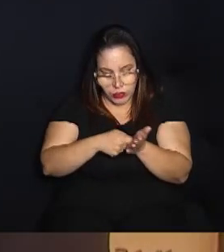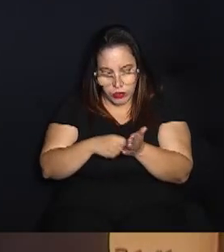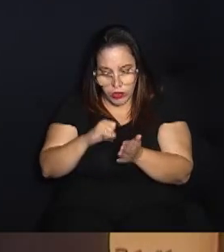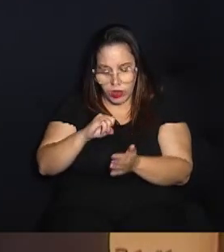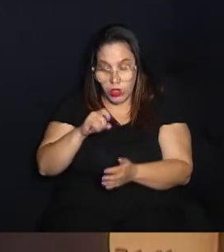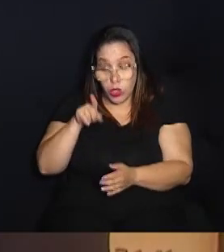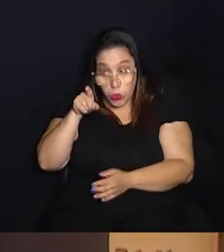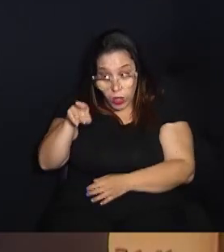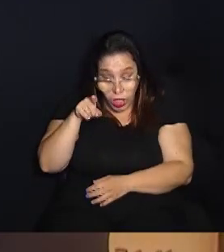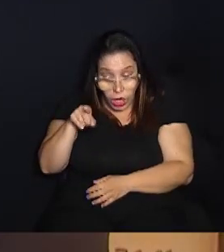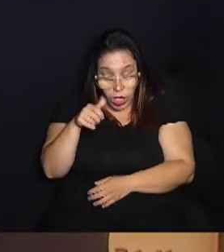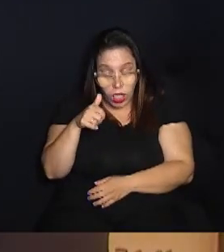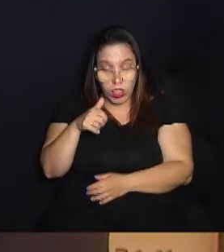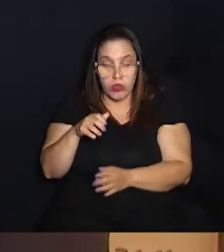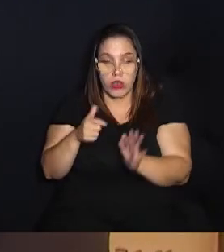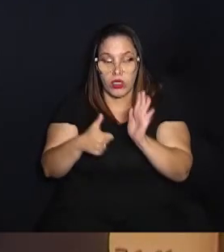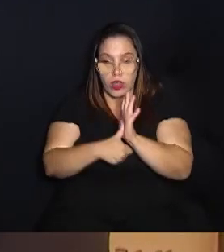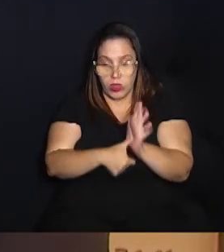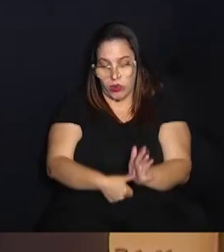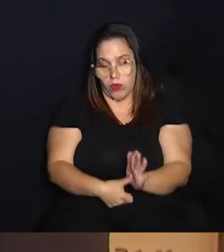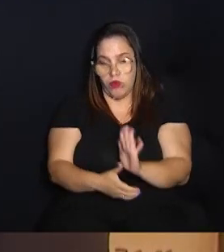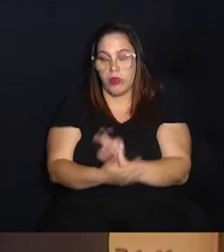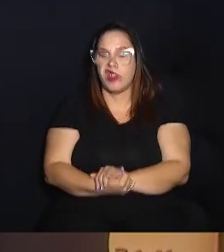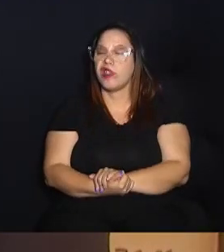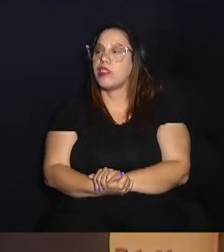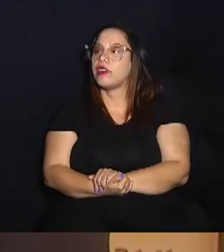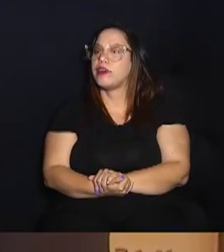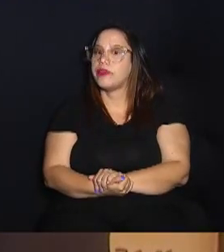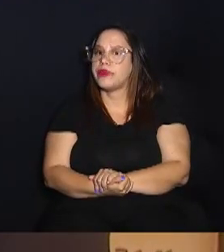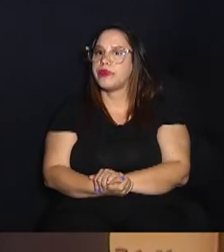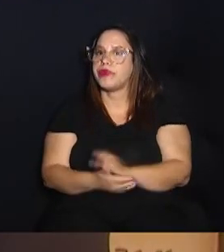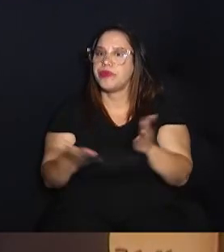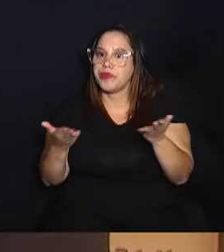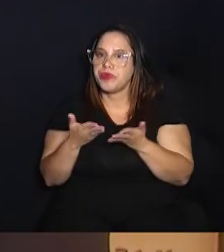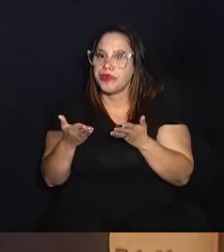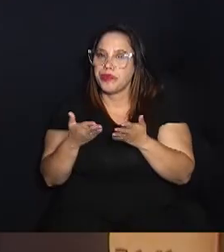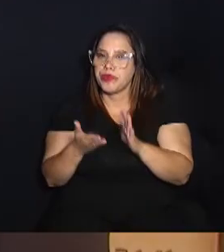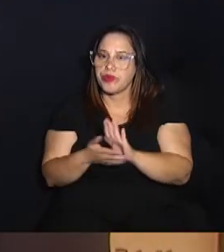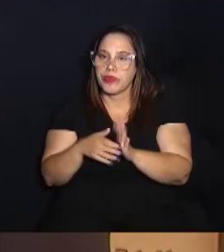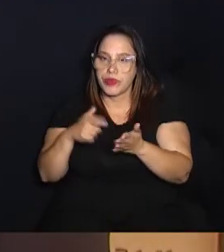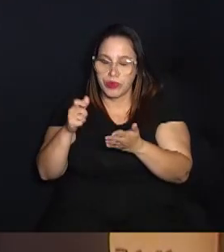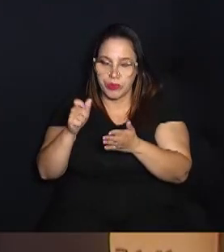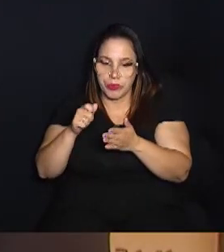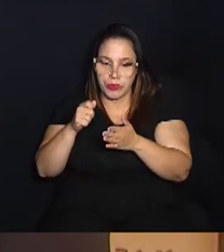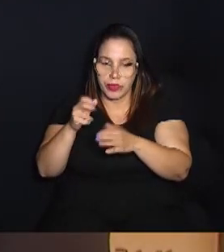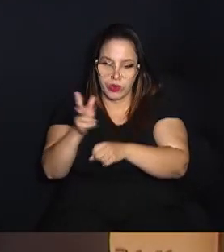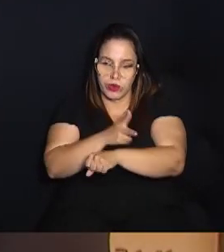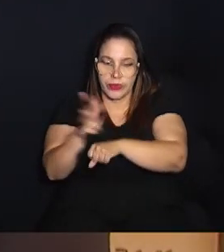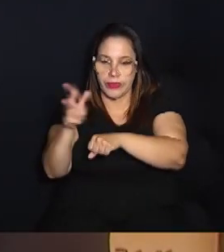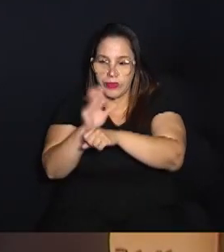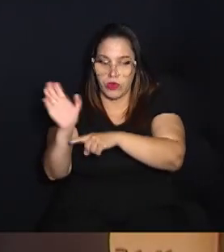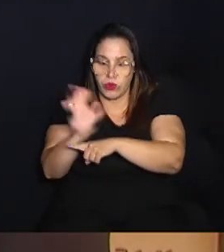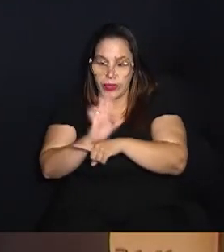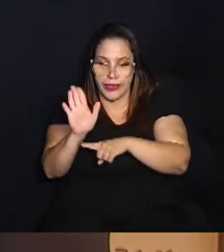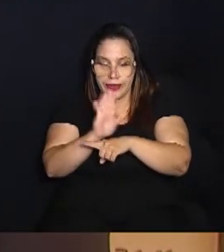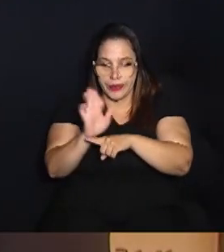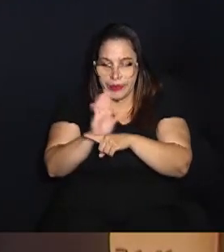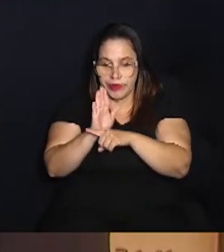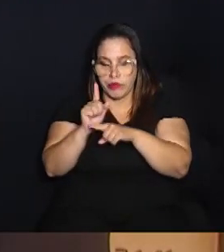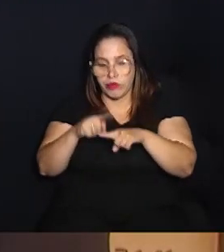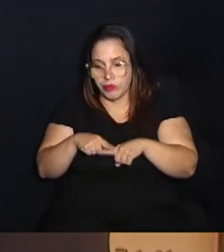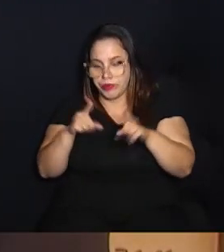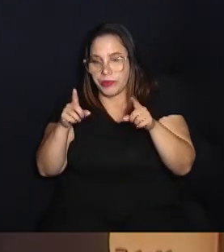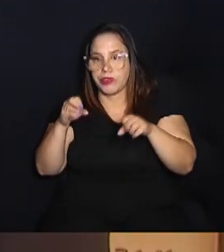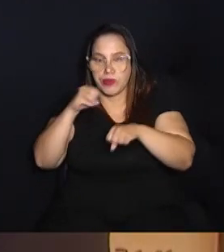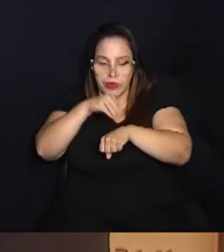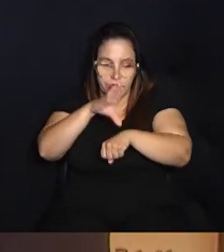sobre ele, documentários, agora estão até se produzindo um filme sobre ele, mas a